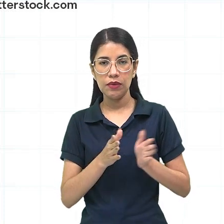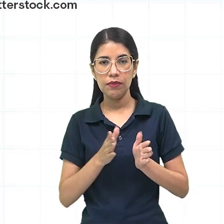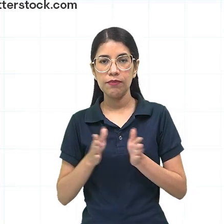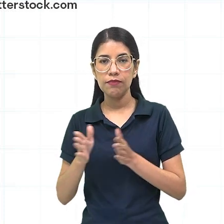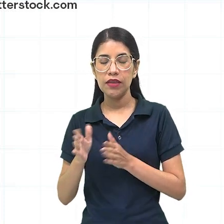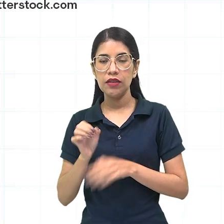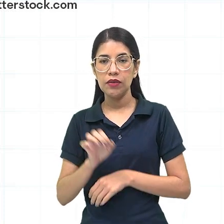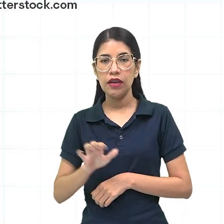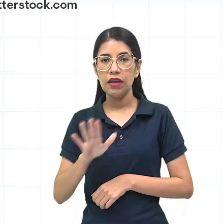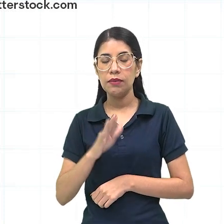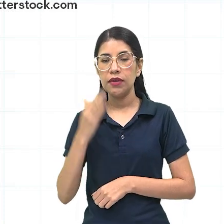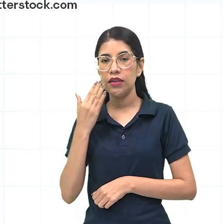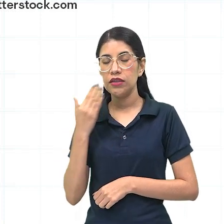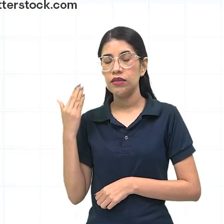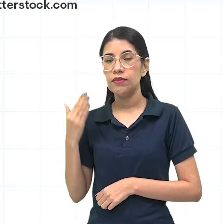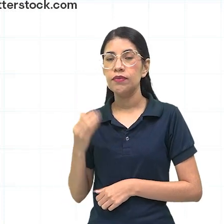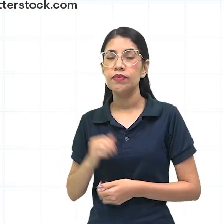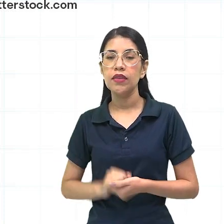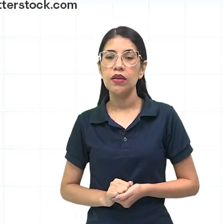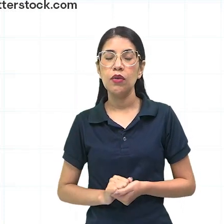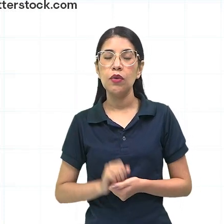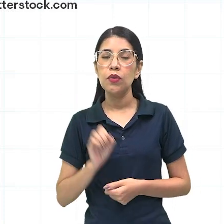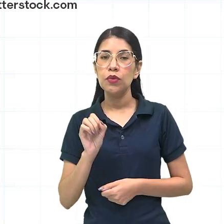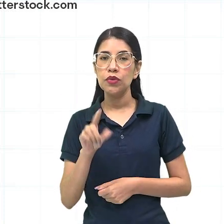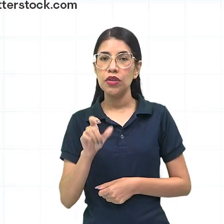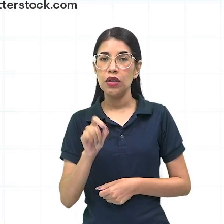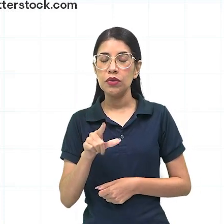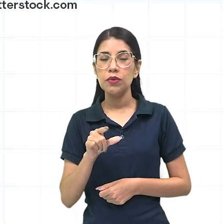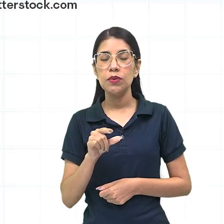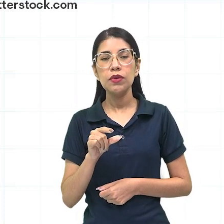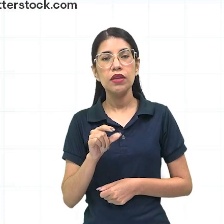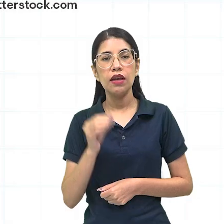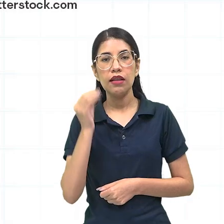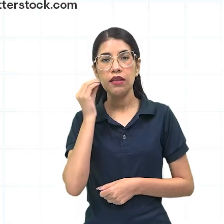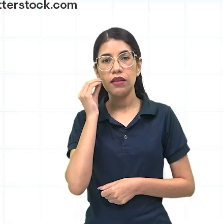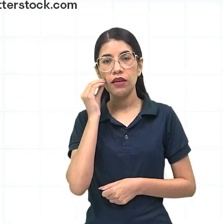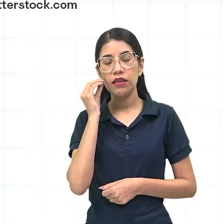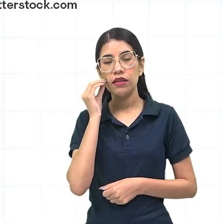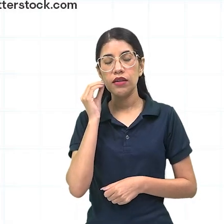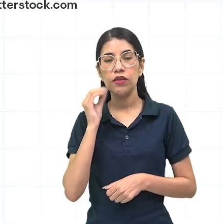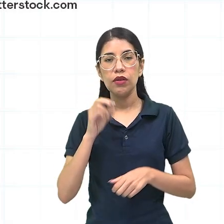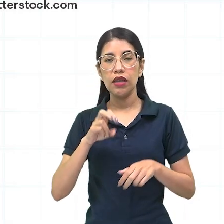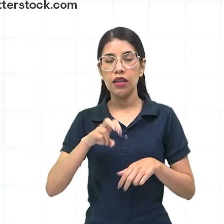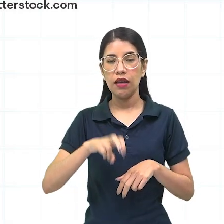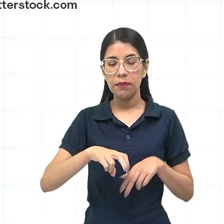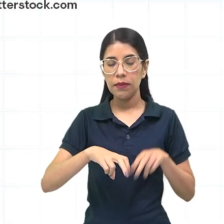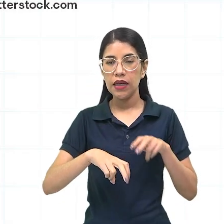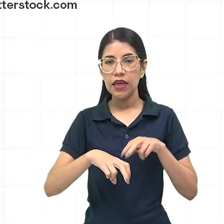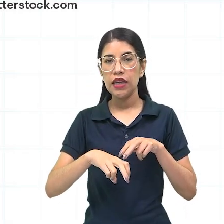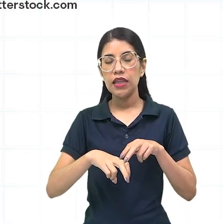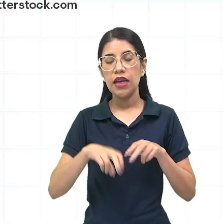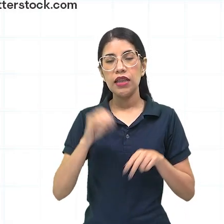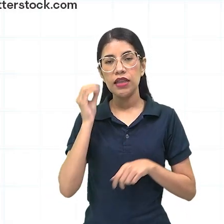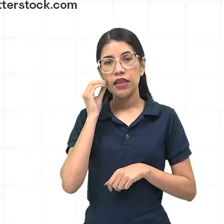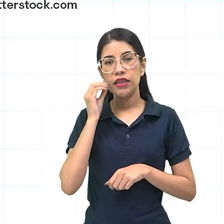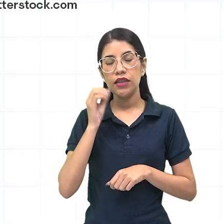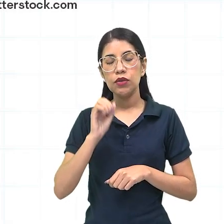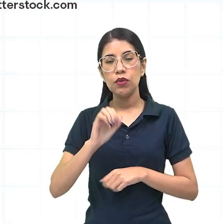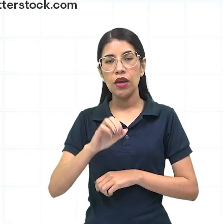aí na imagem, né, o lutador de azul, ele está ali mais abaixado e tentando com o